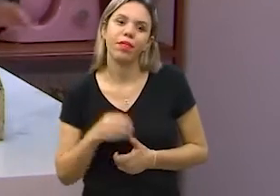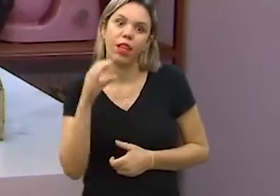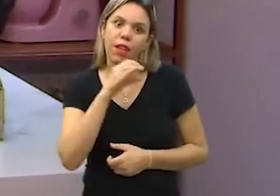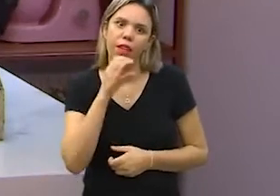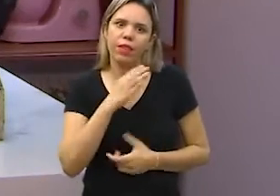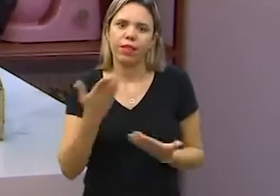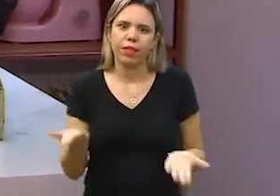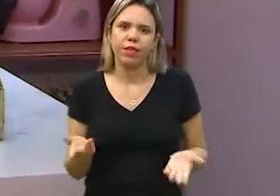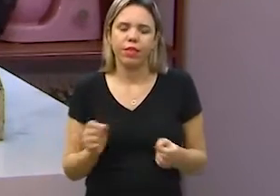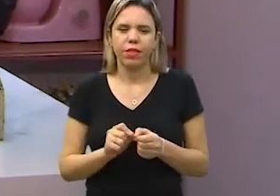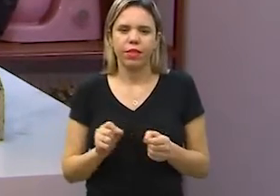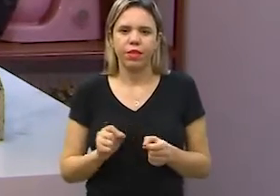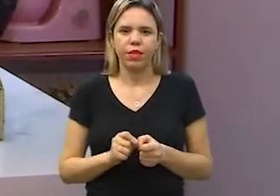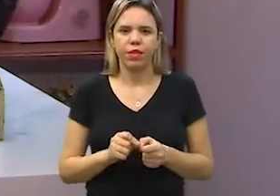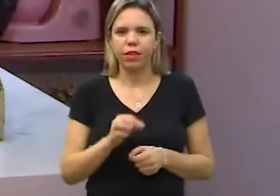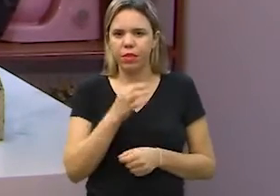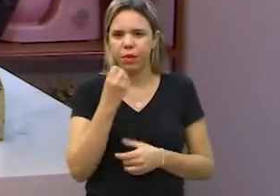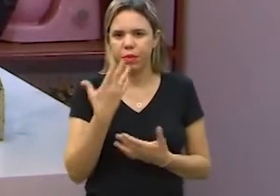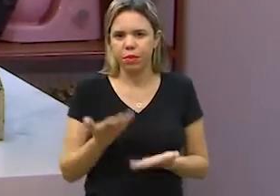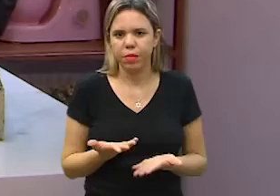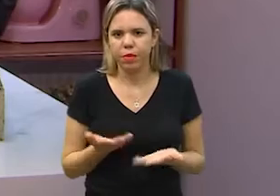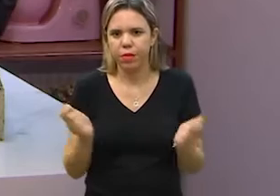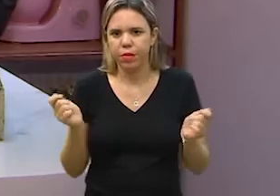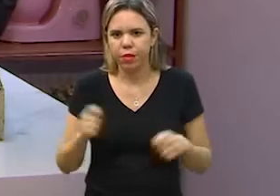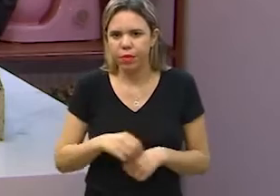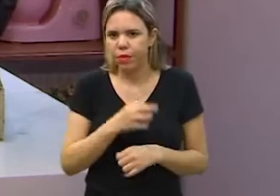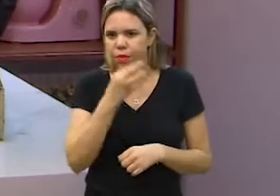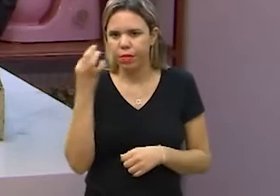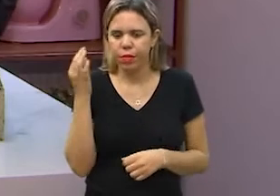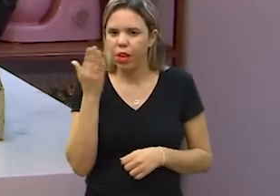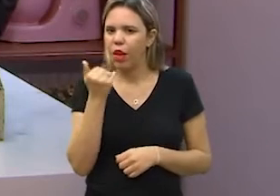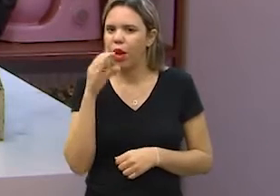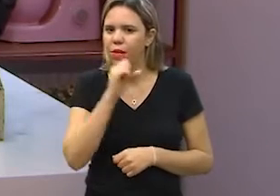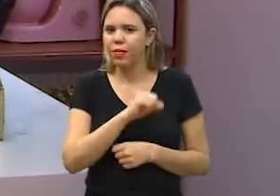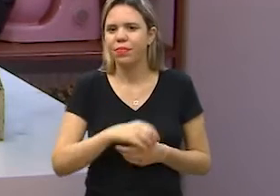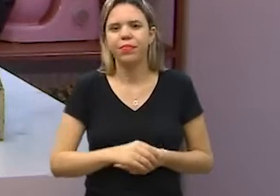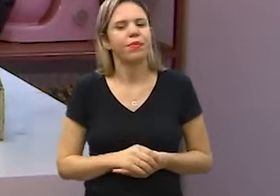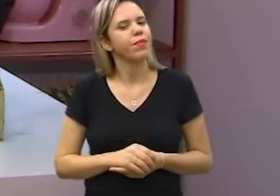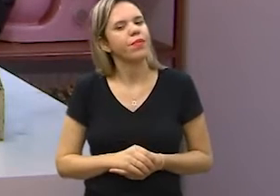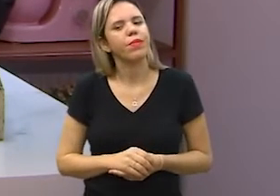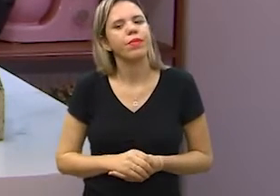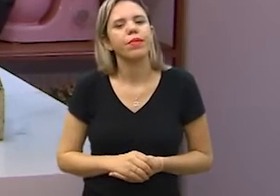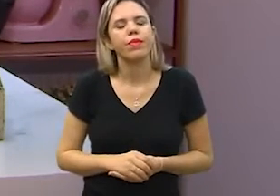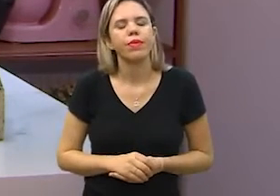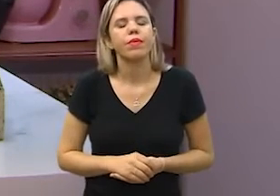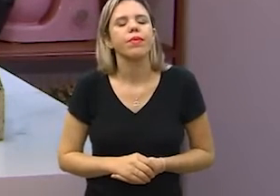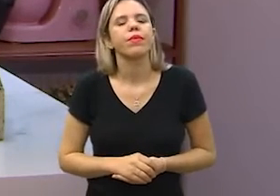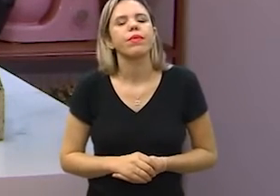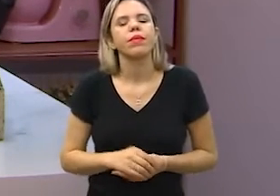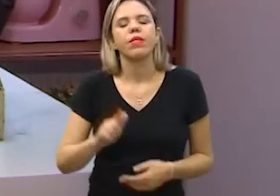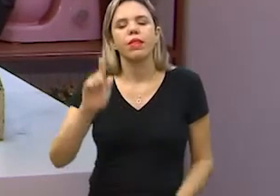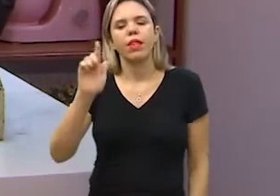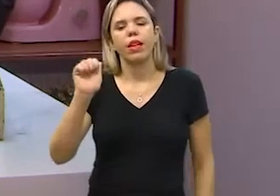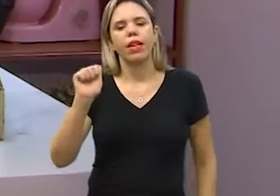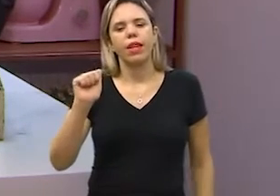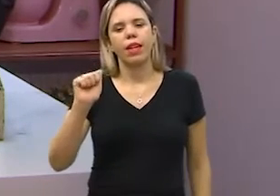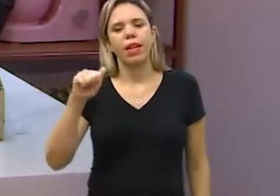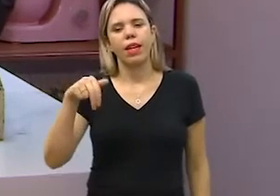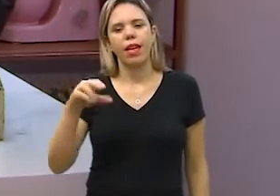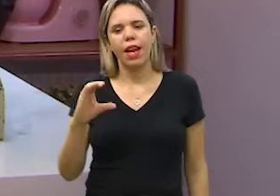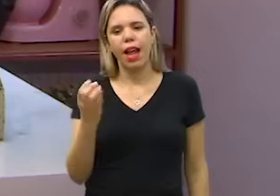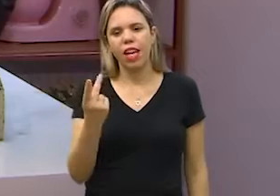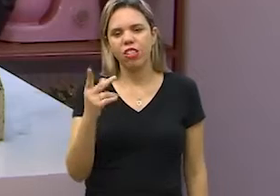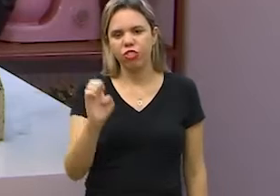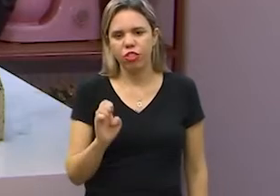mais pressa, né? 40 minutinhos para poder comer logo, né? E aí, a ganache é a última parte da